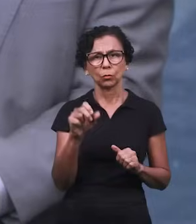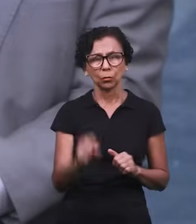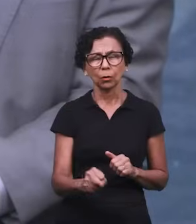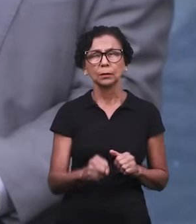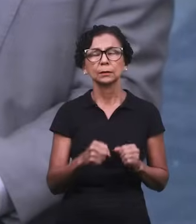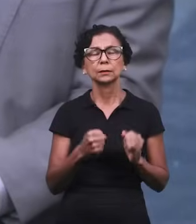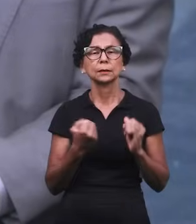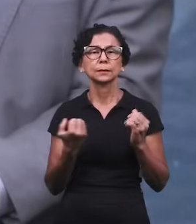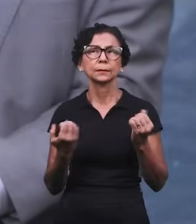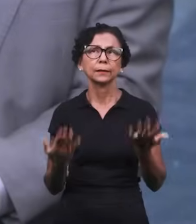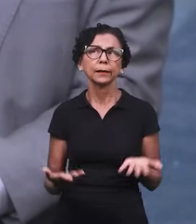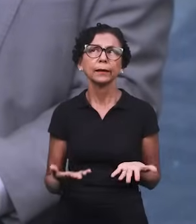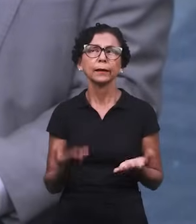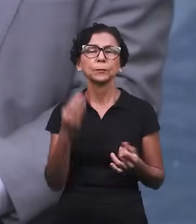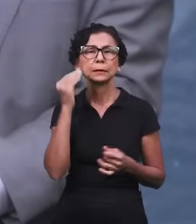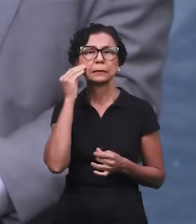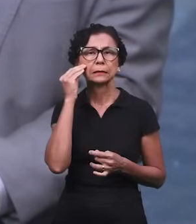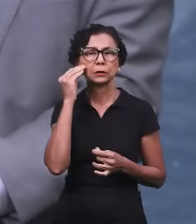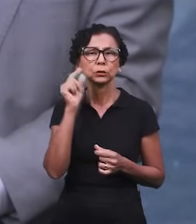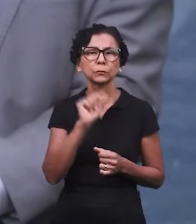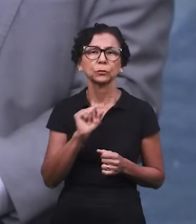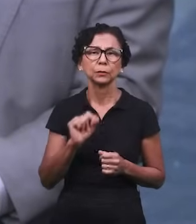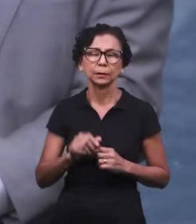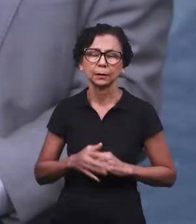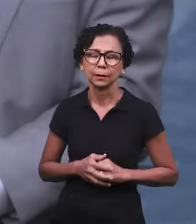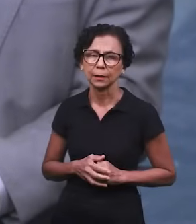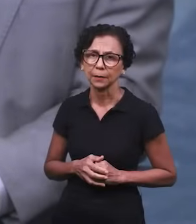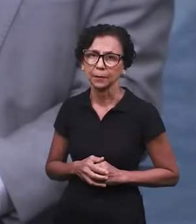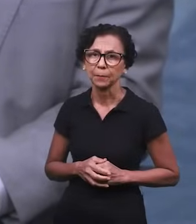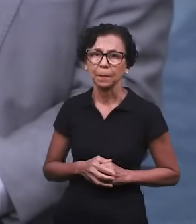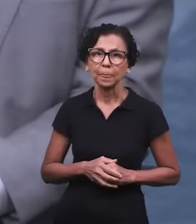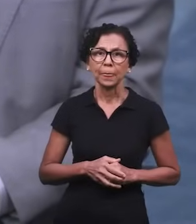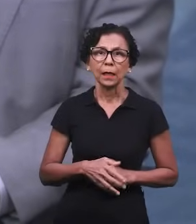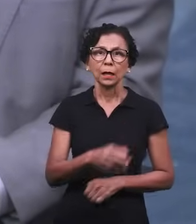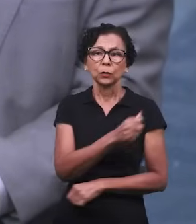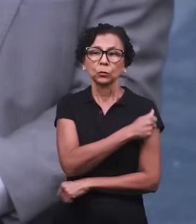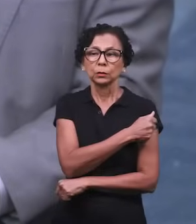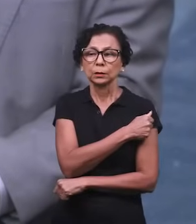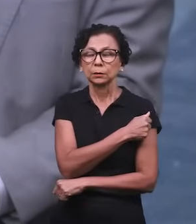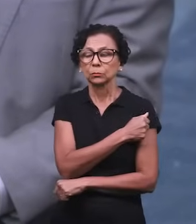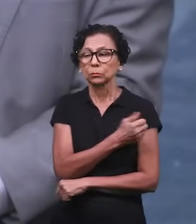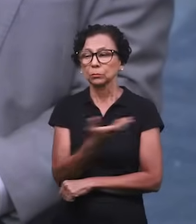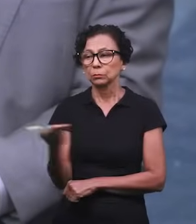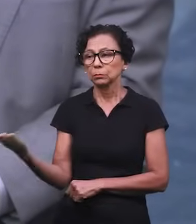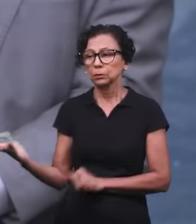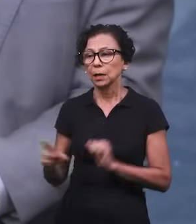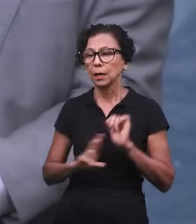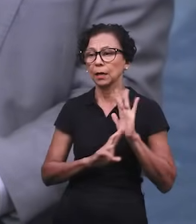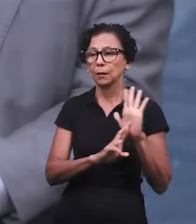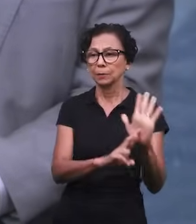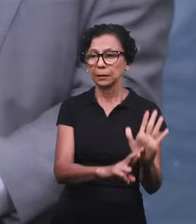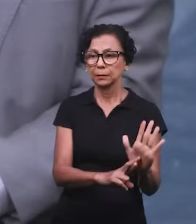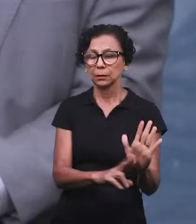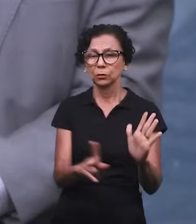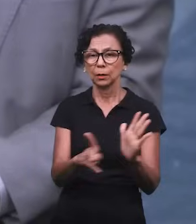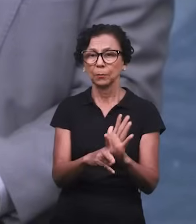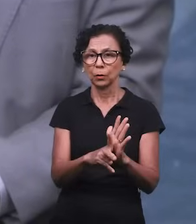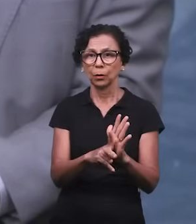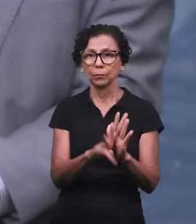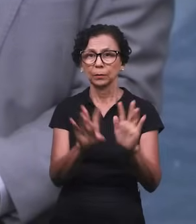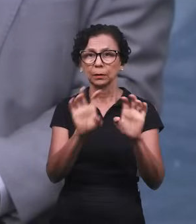sejam representativos da própria estruturação social que existe. Então, estar na universidade pública,